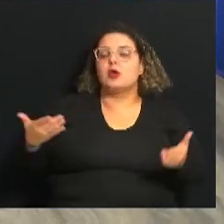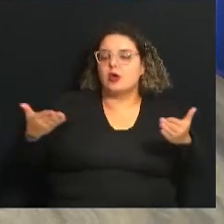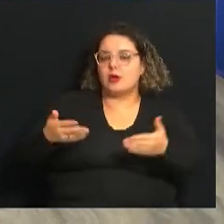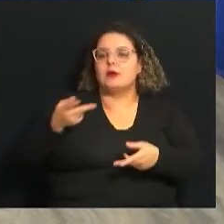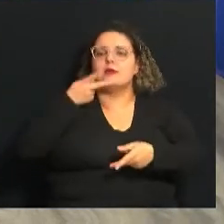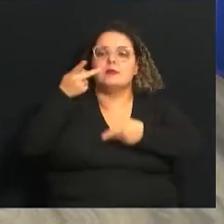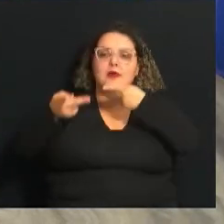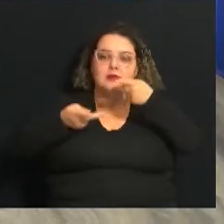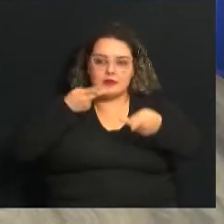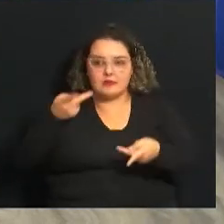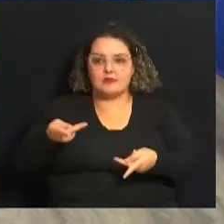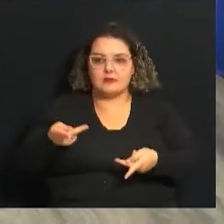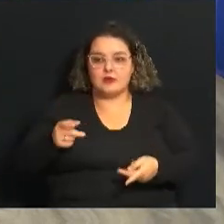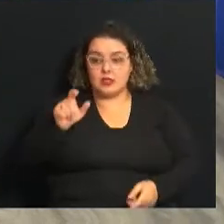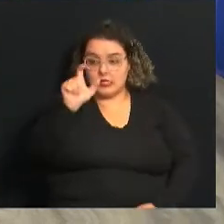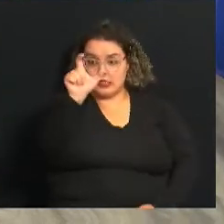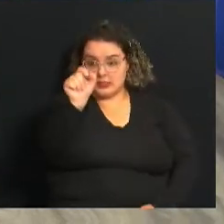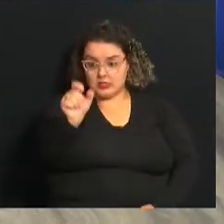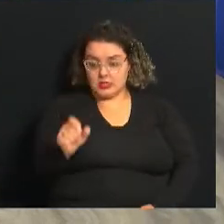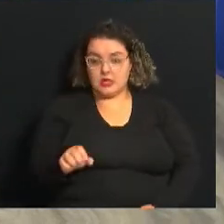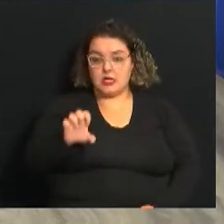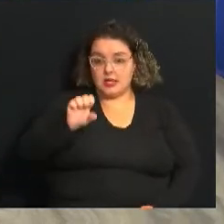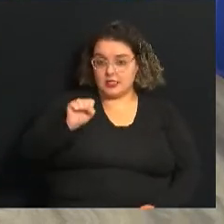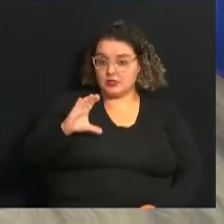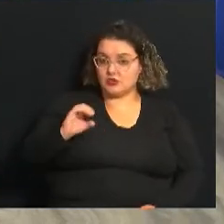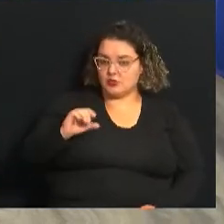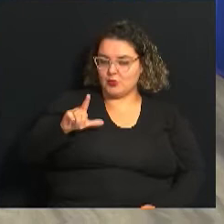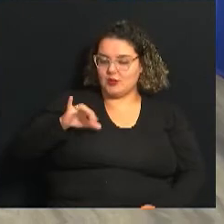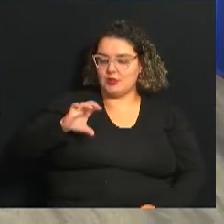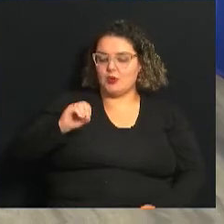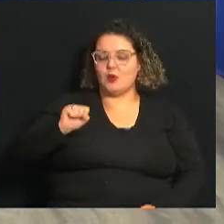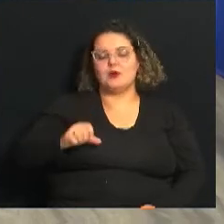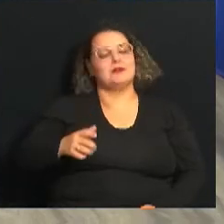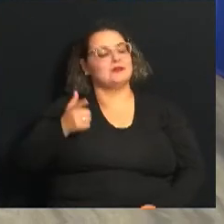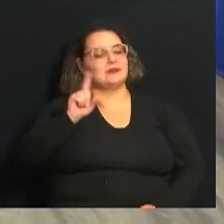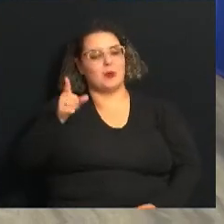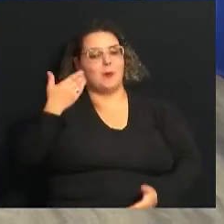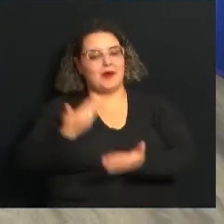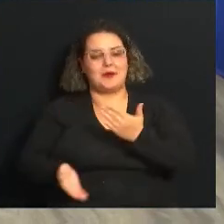sobre escoliose, uma entrevista que você não pode perder, não saia daí.